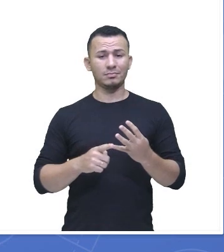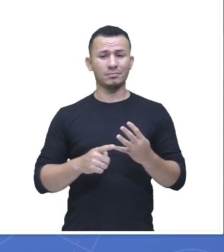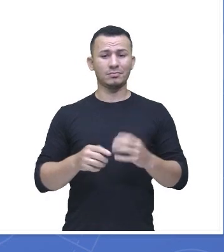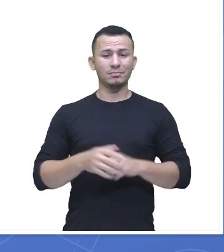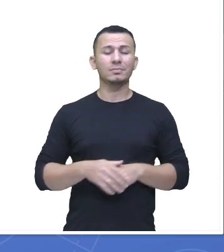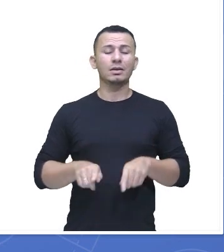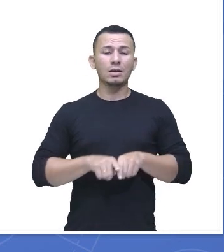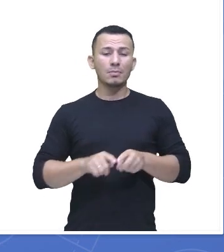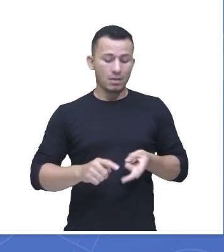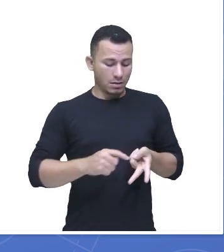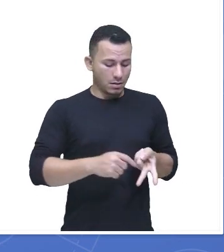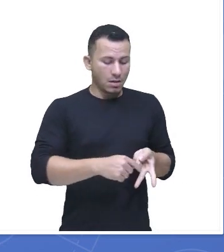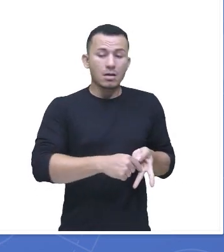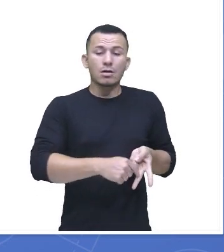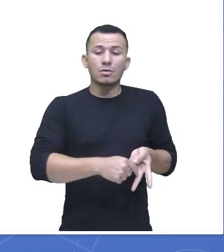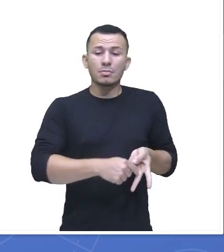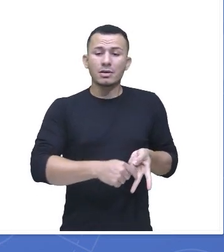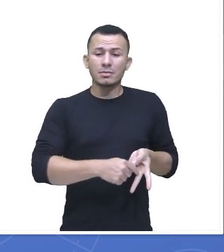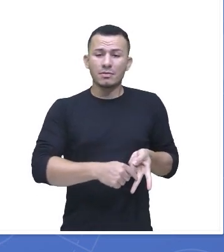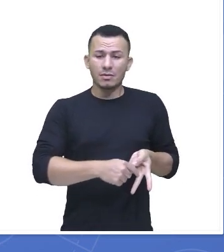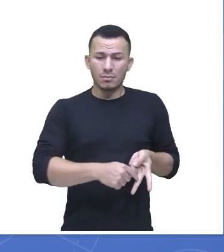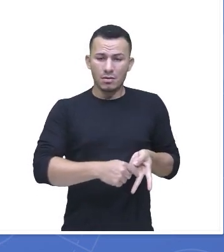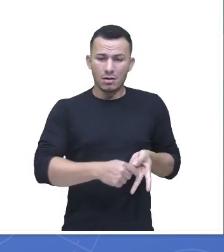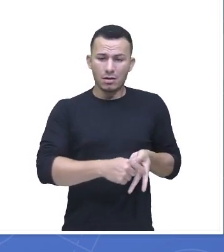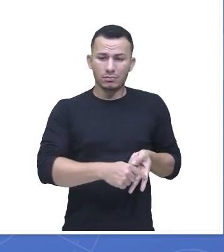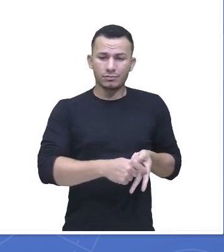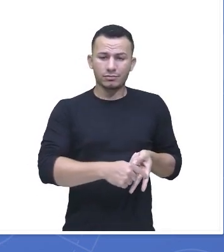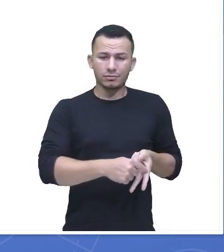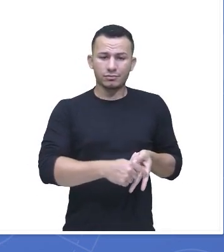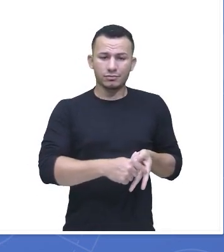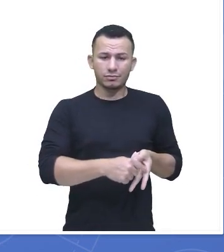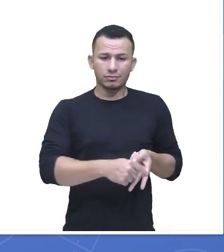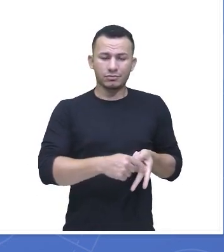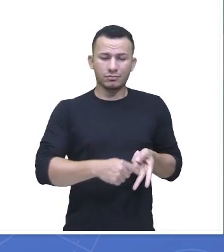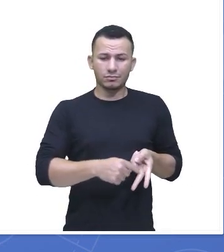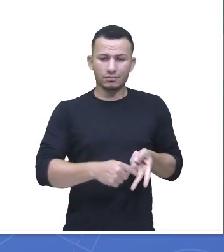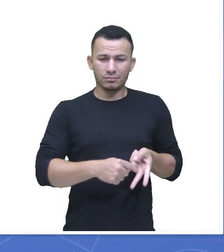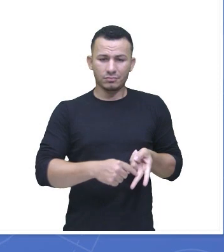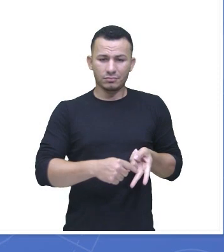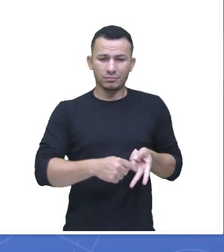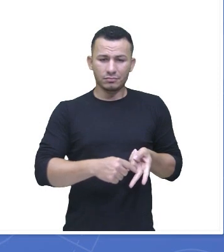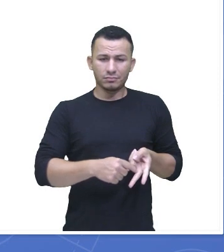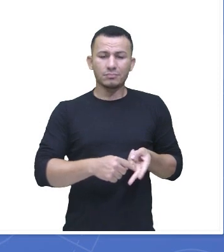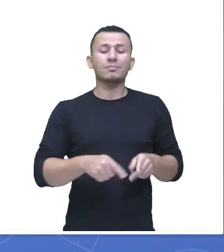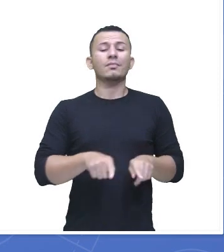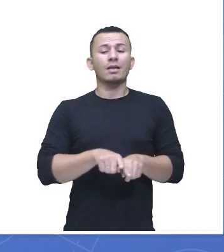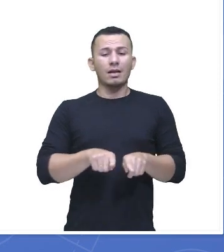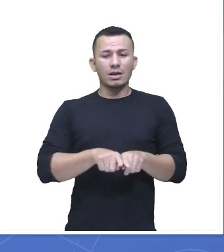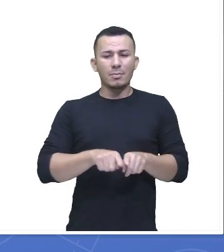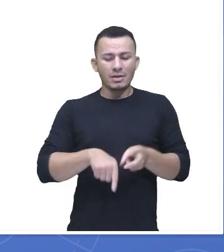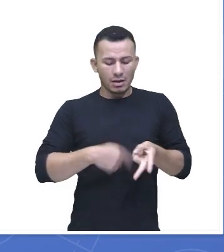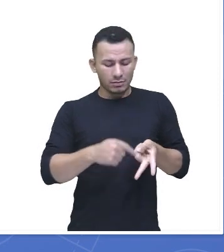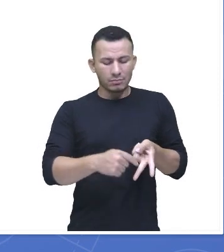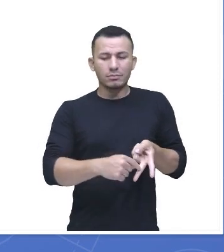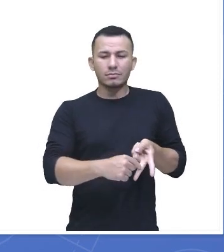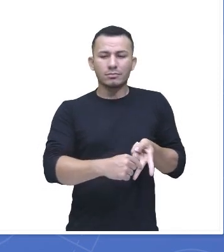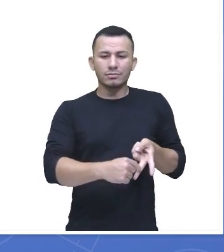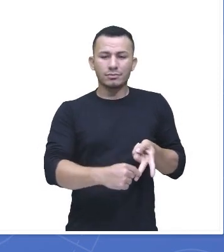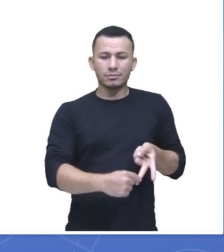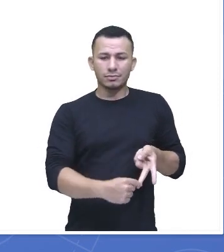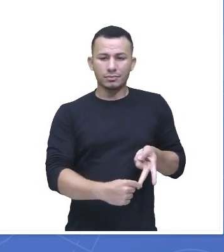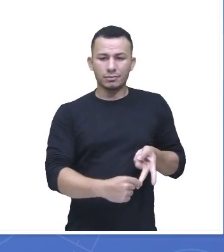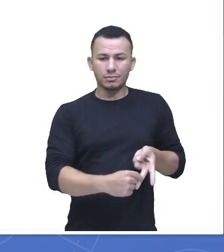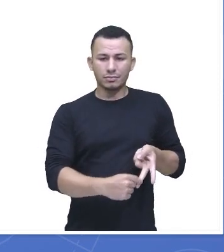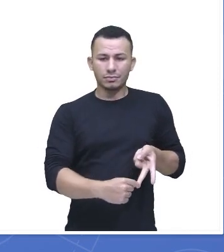femoral, olha aí. E nós temos também o gastrocnêmio, né? Que é aí mais conhecida como